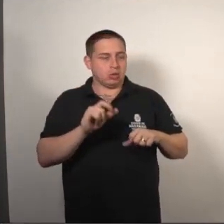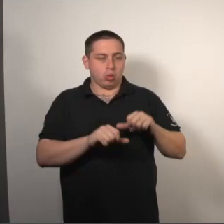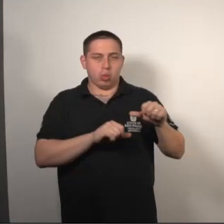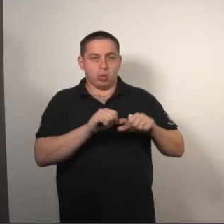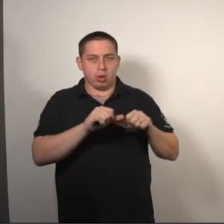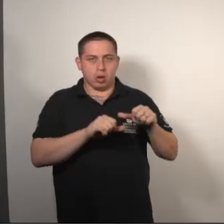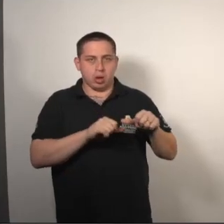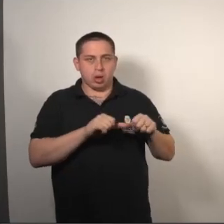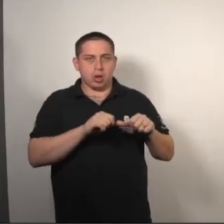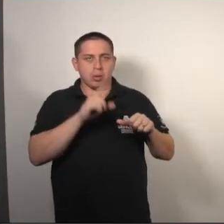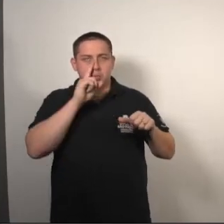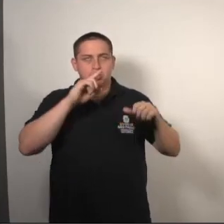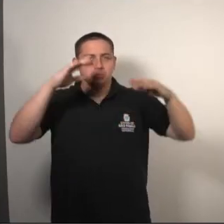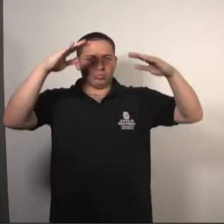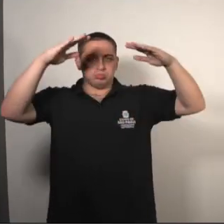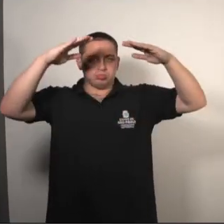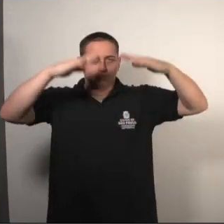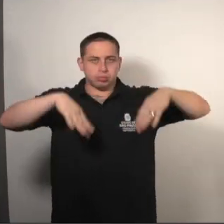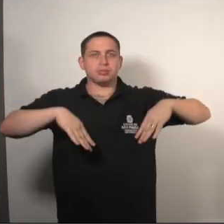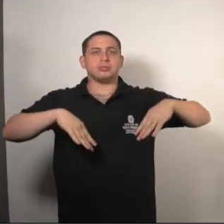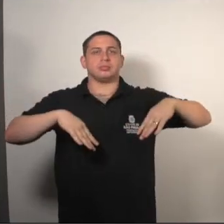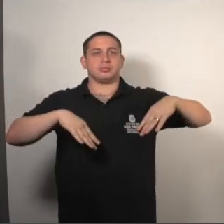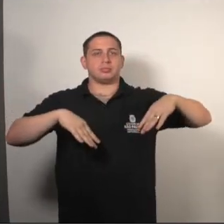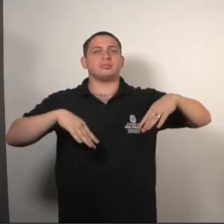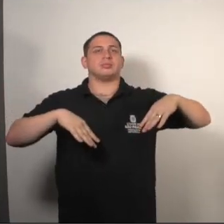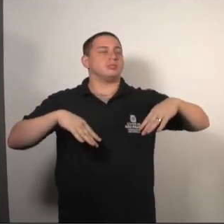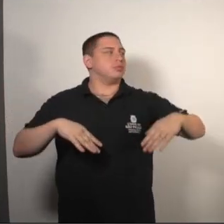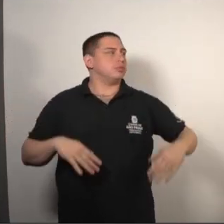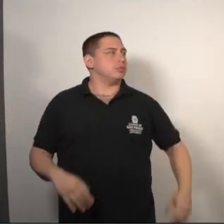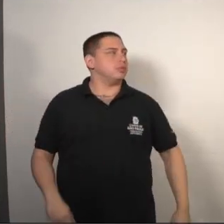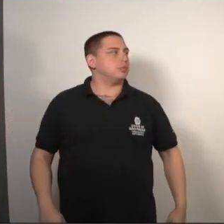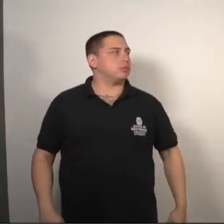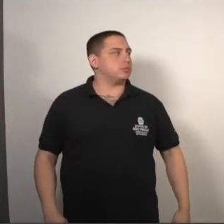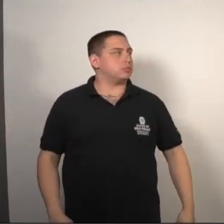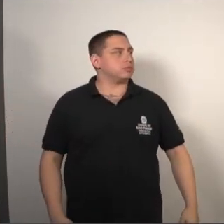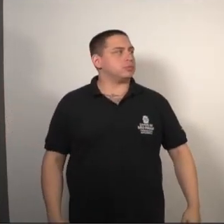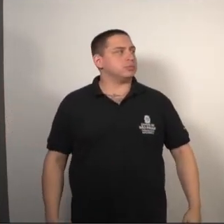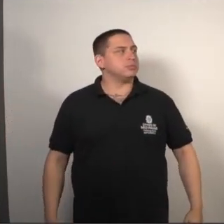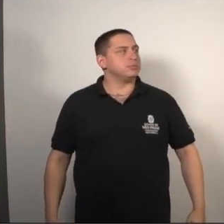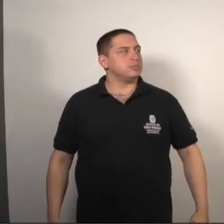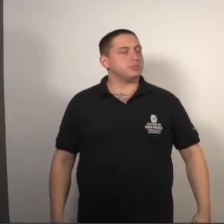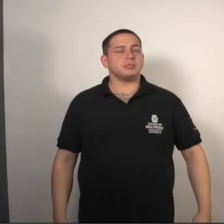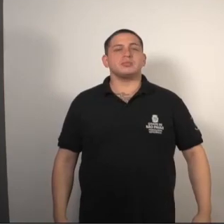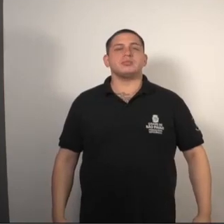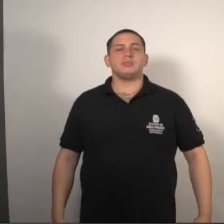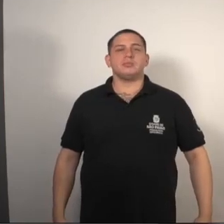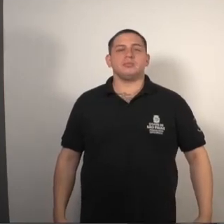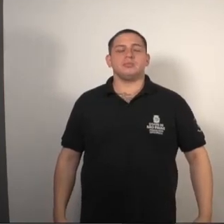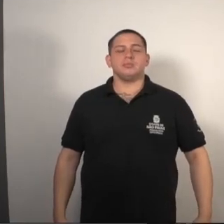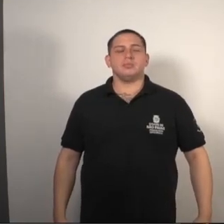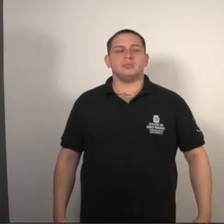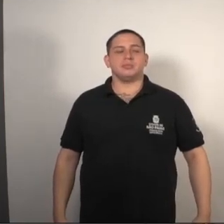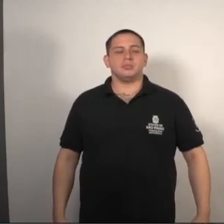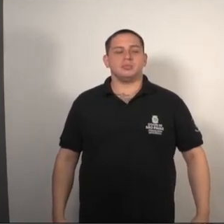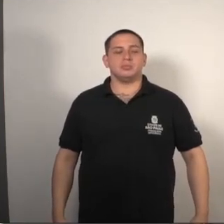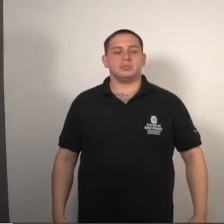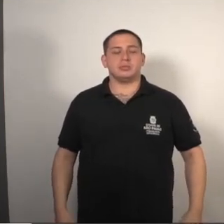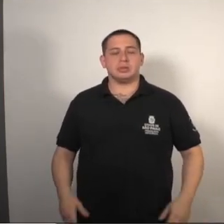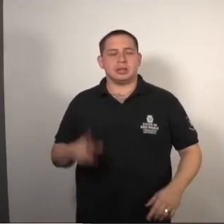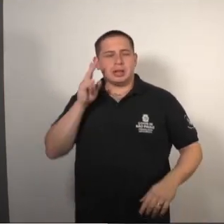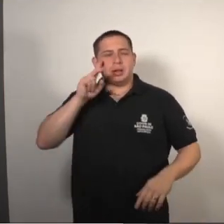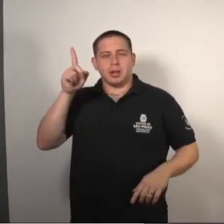quando não é substituída, acontece justamente o quê? O comprometimento da estrutura e o que